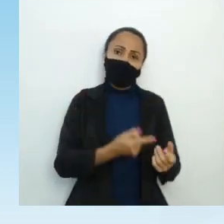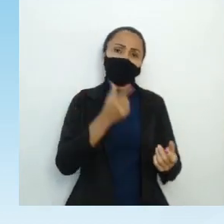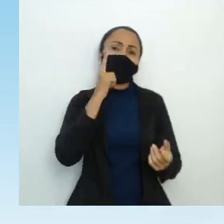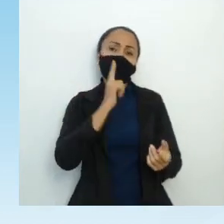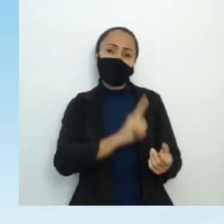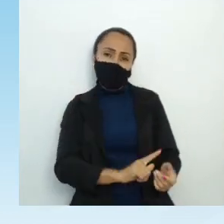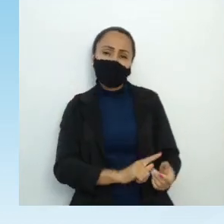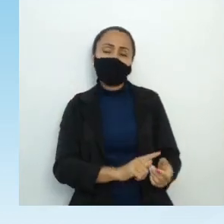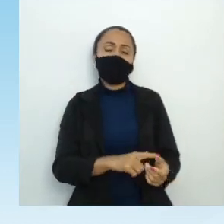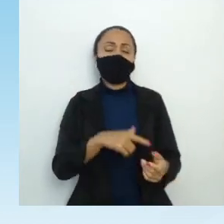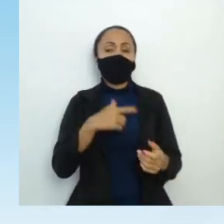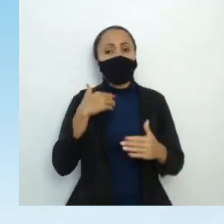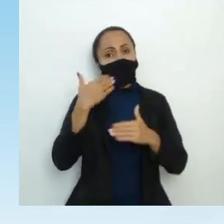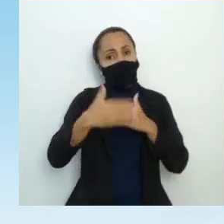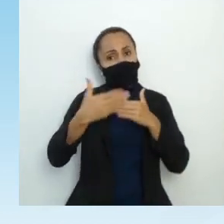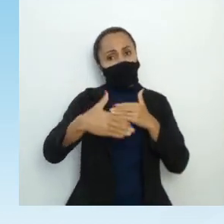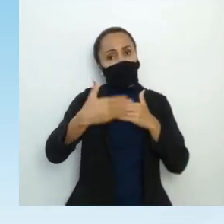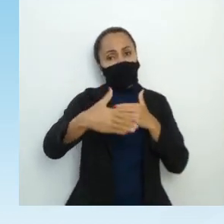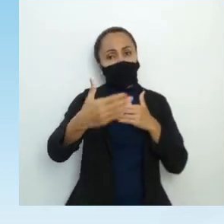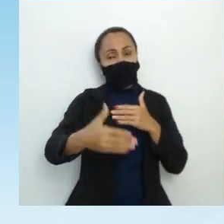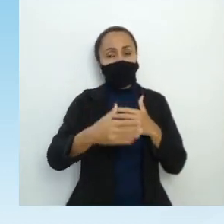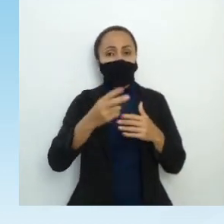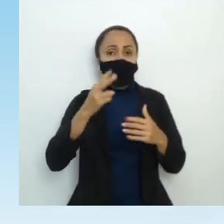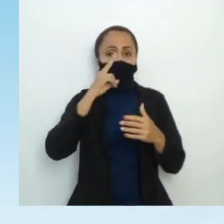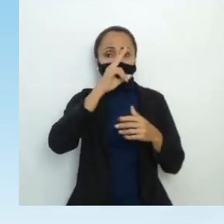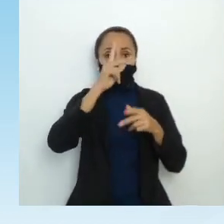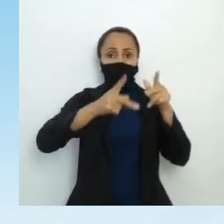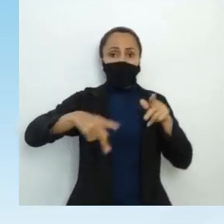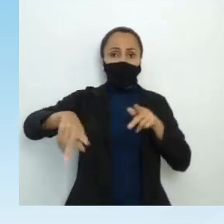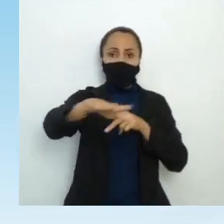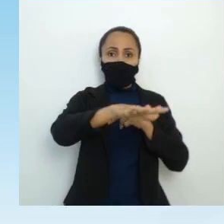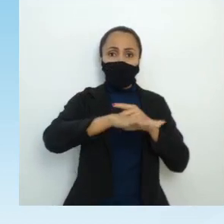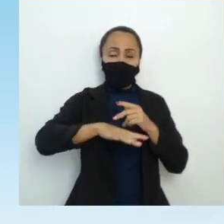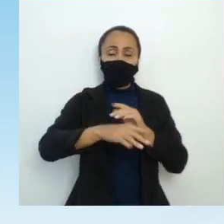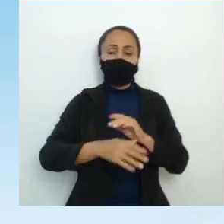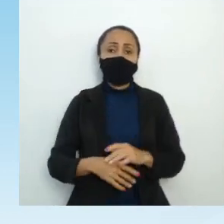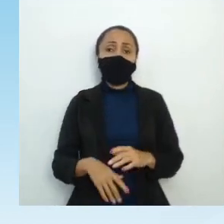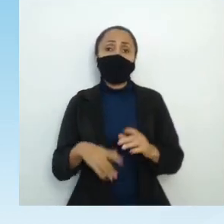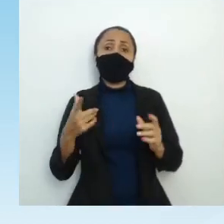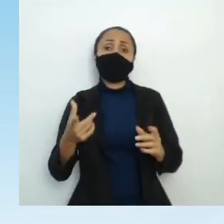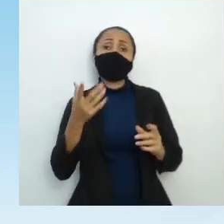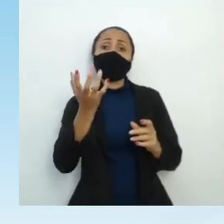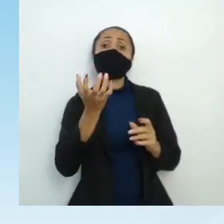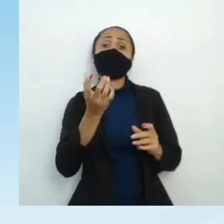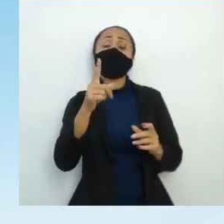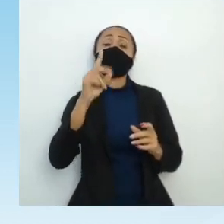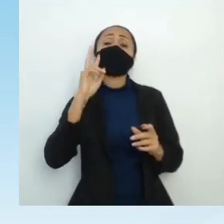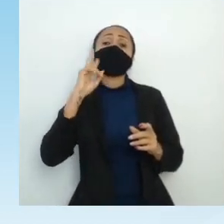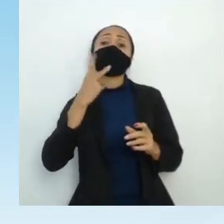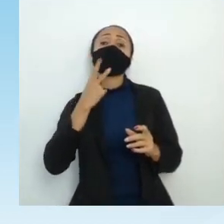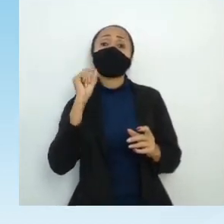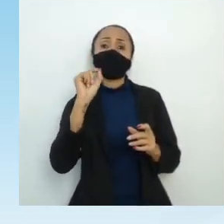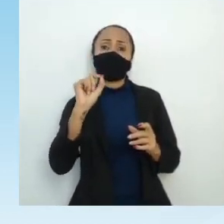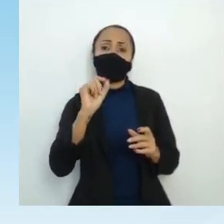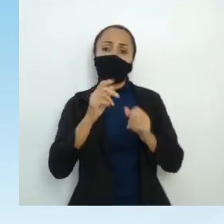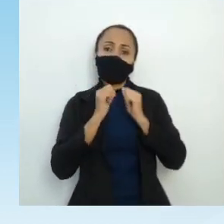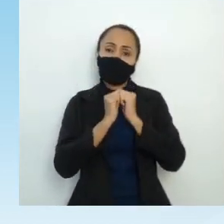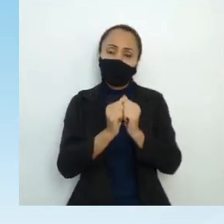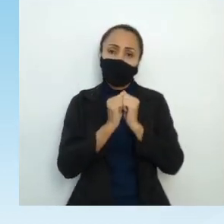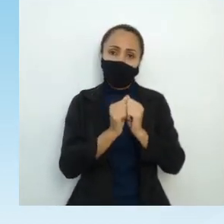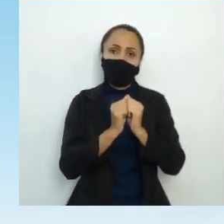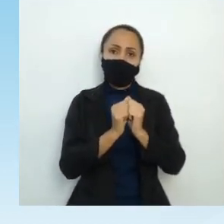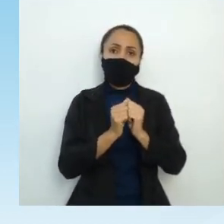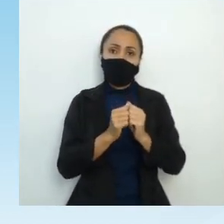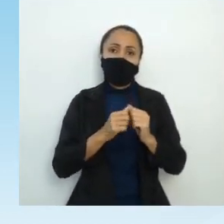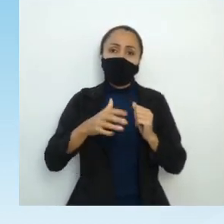e, consequentemente, a força desse povo vai sendo instaurada. Então o que é que eu quero que você reconheça aqui junto comigo como um